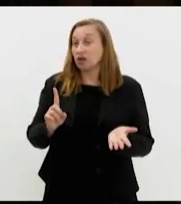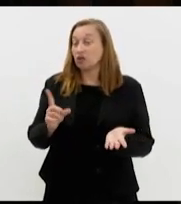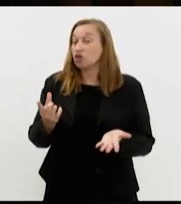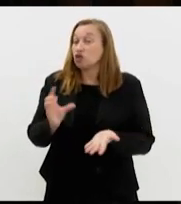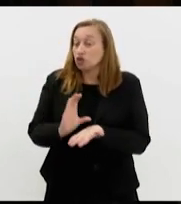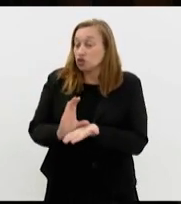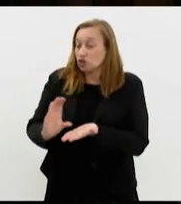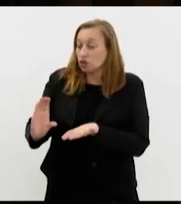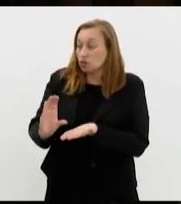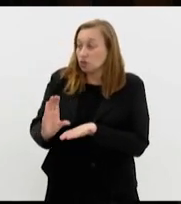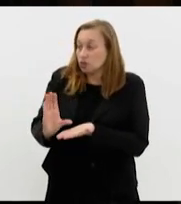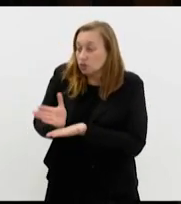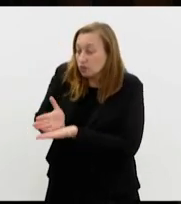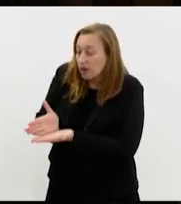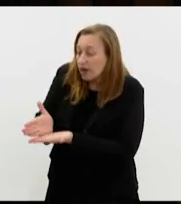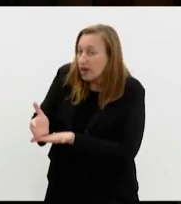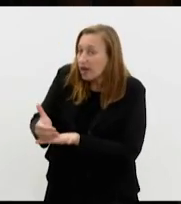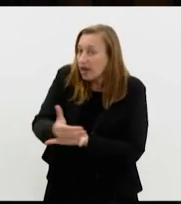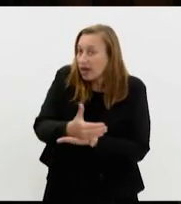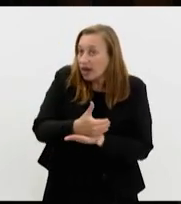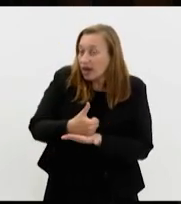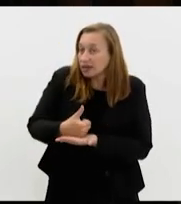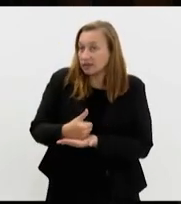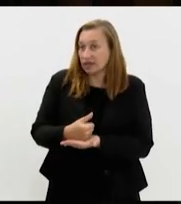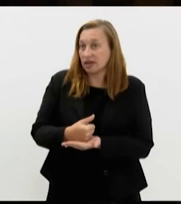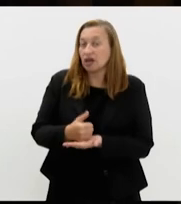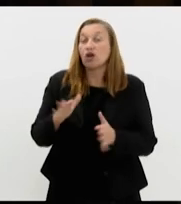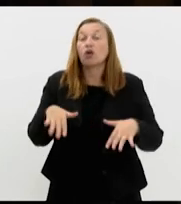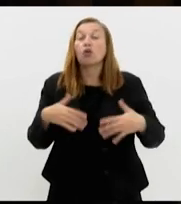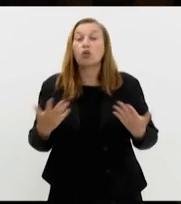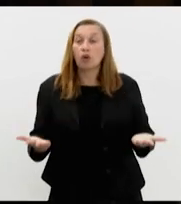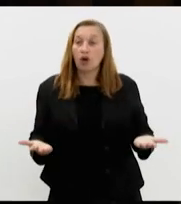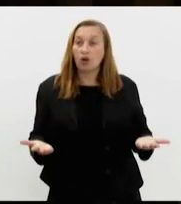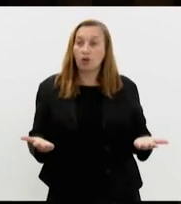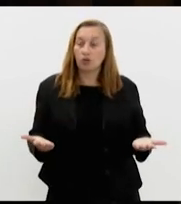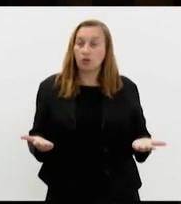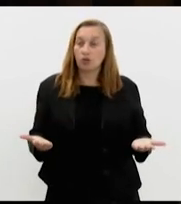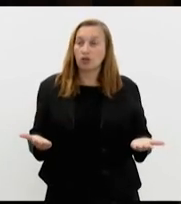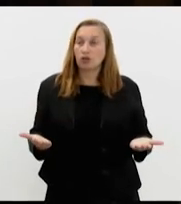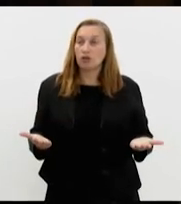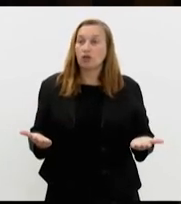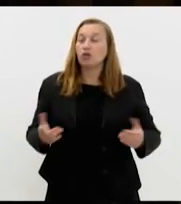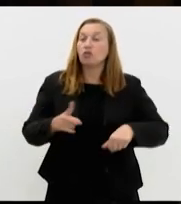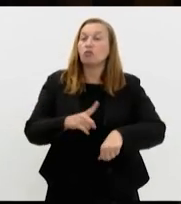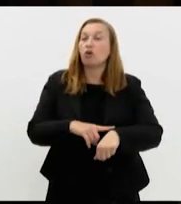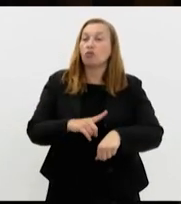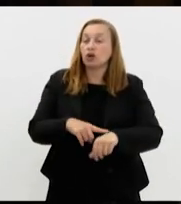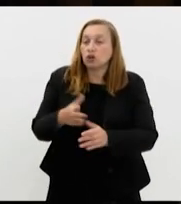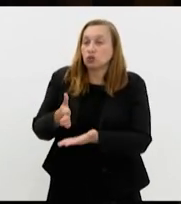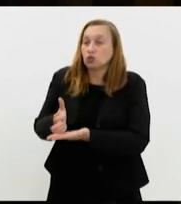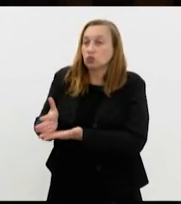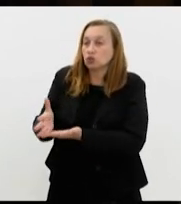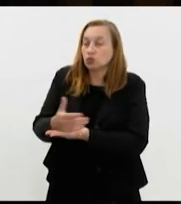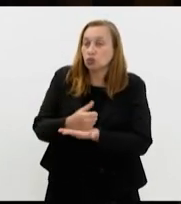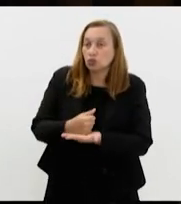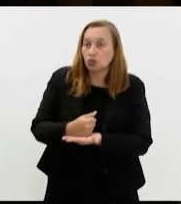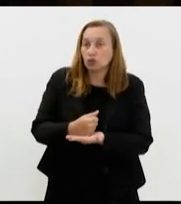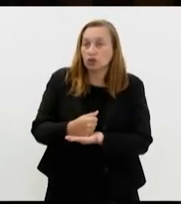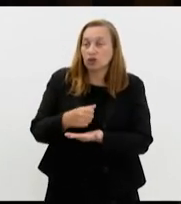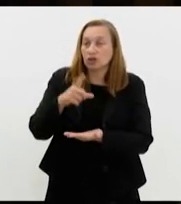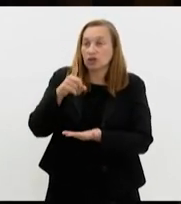de recursos disponíveis? Qual é a previsão de recursos a arrecadar? Por que que ele fez essa mudança no